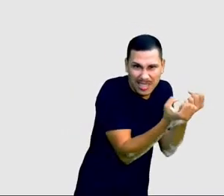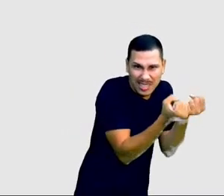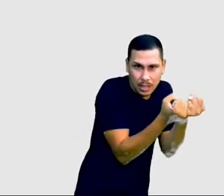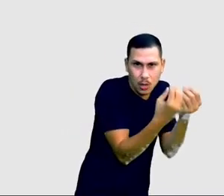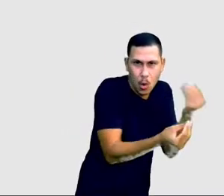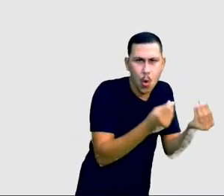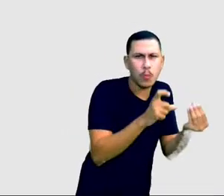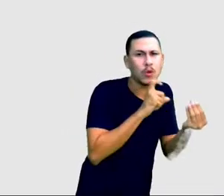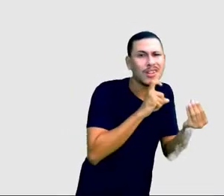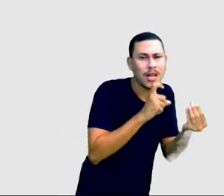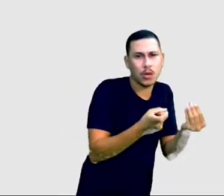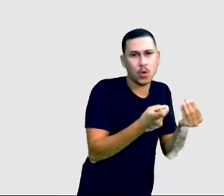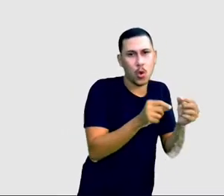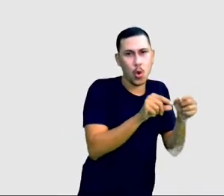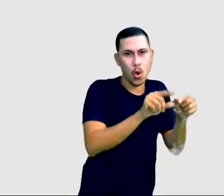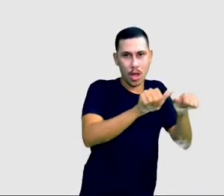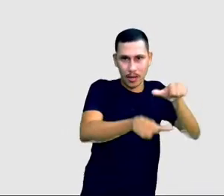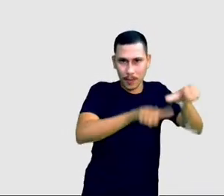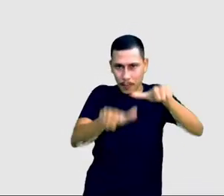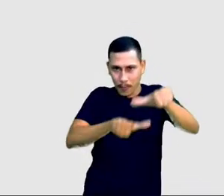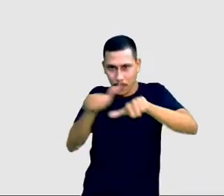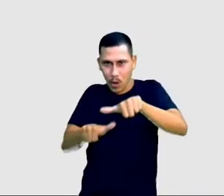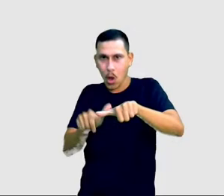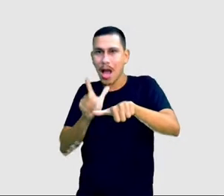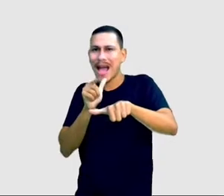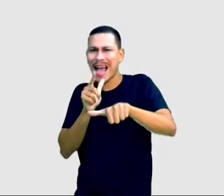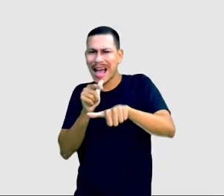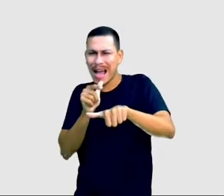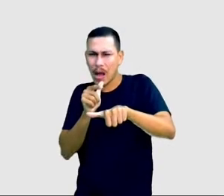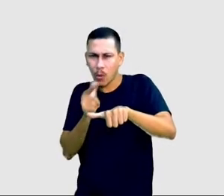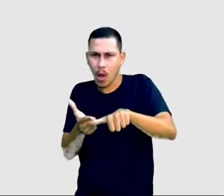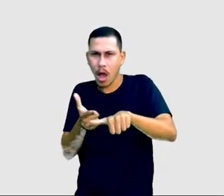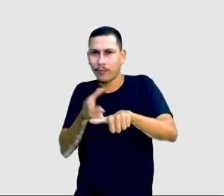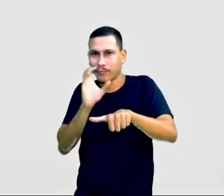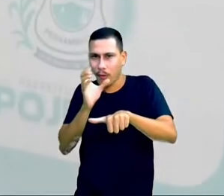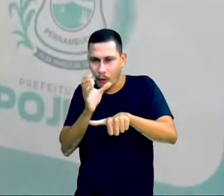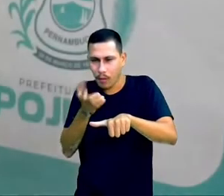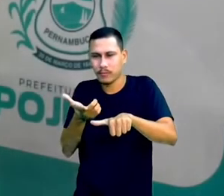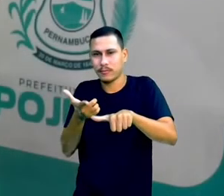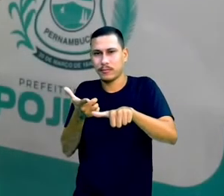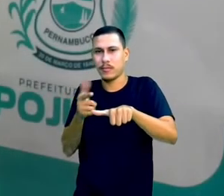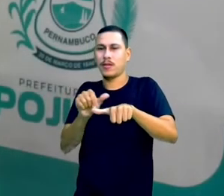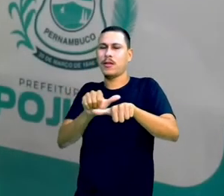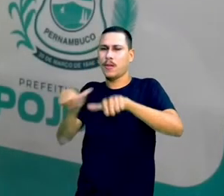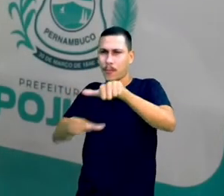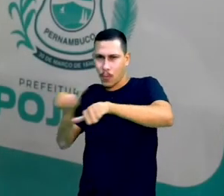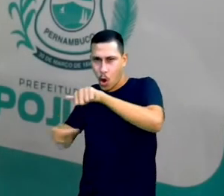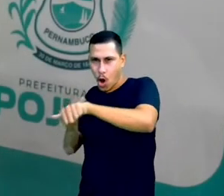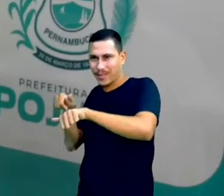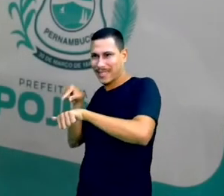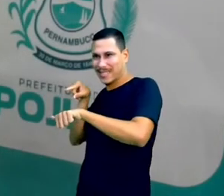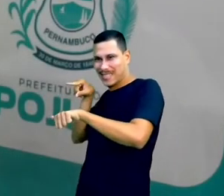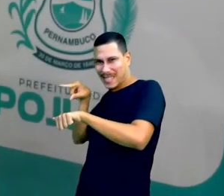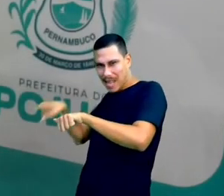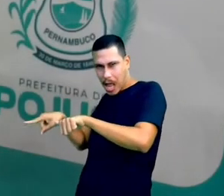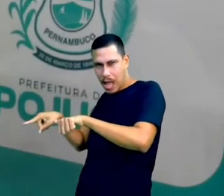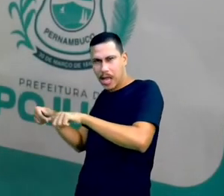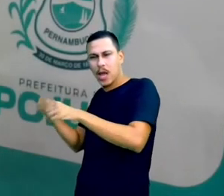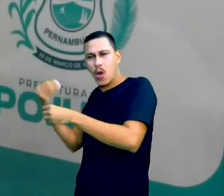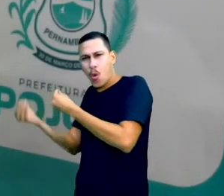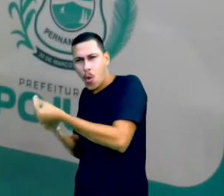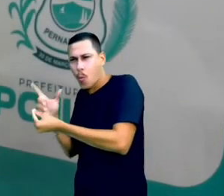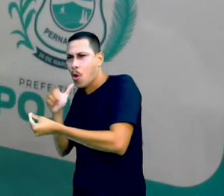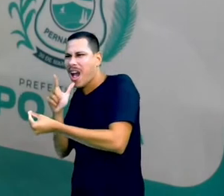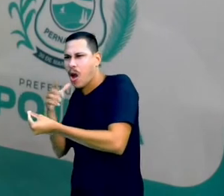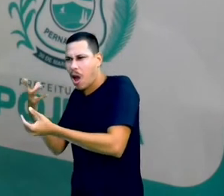líquido, a água propriamente dita, e o estado gasoso, o vapor d'água que a gente encontra em